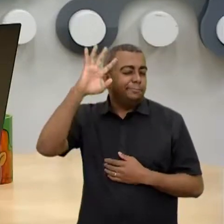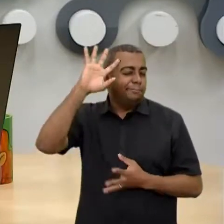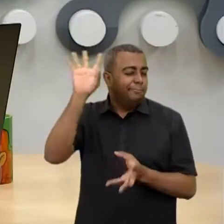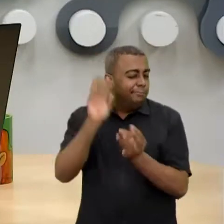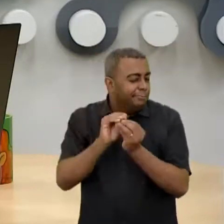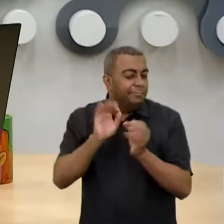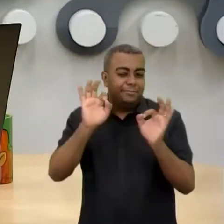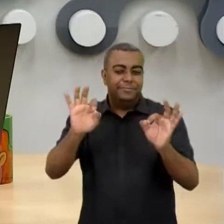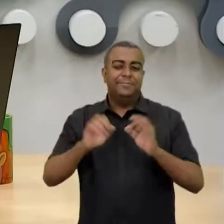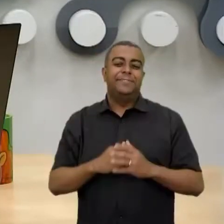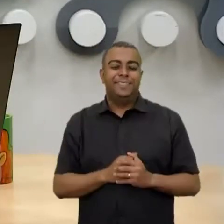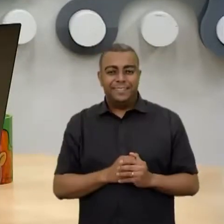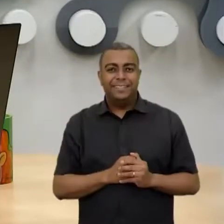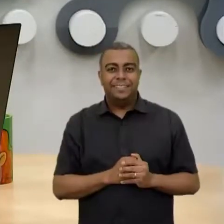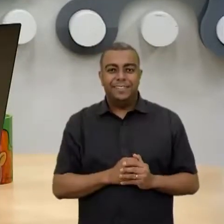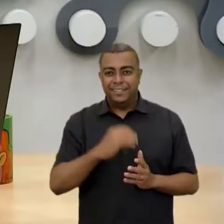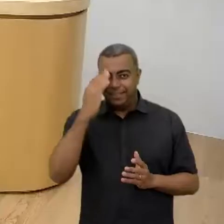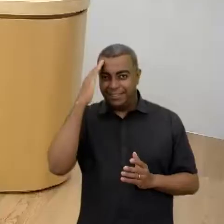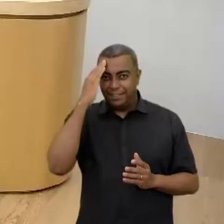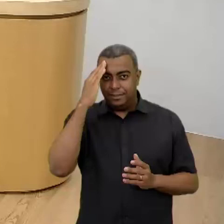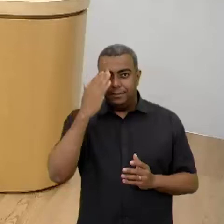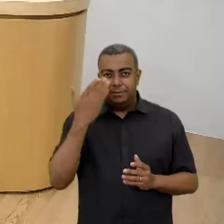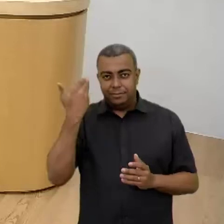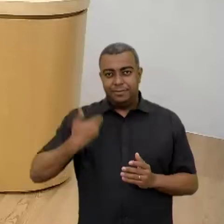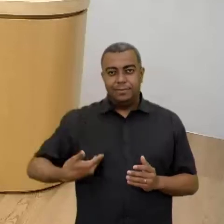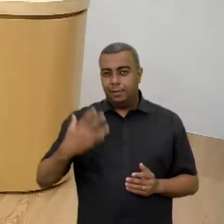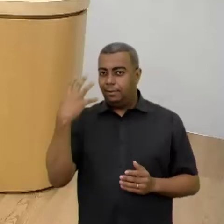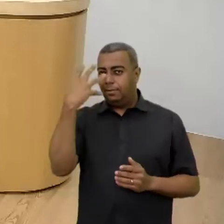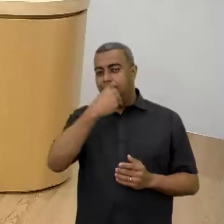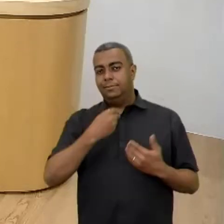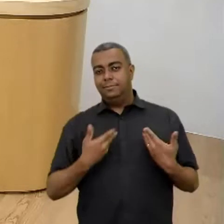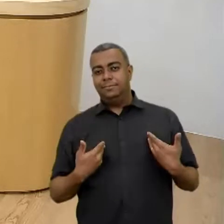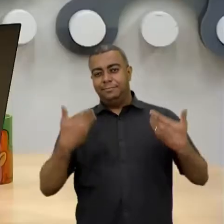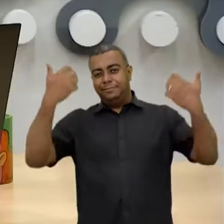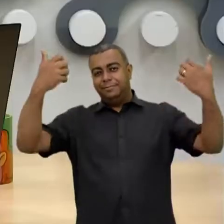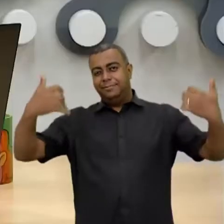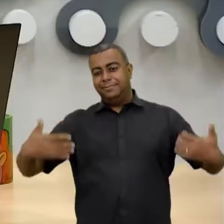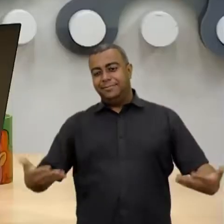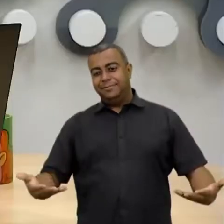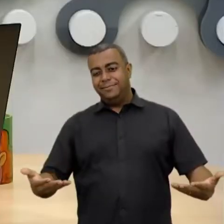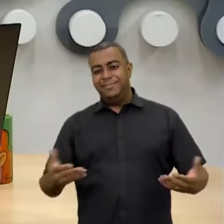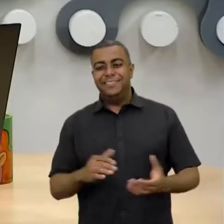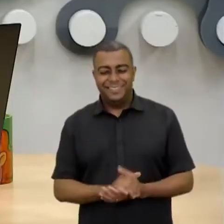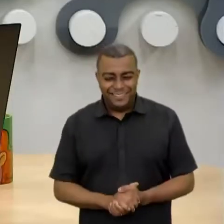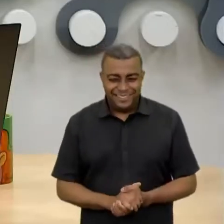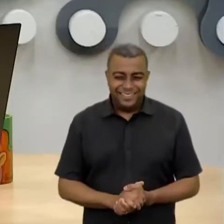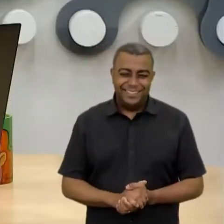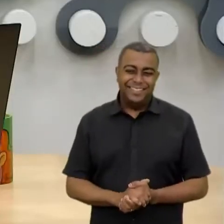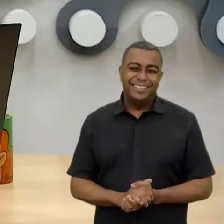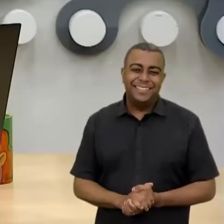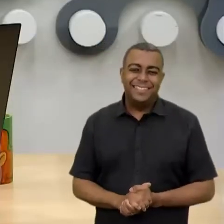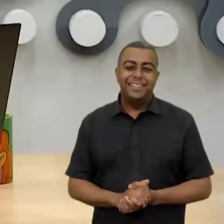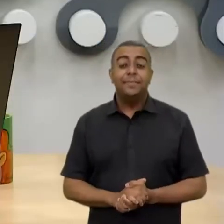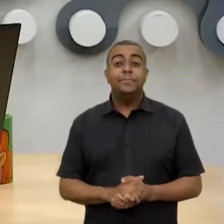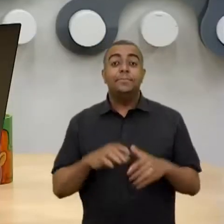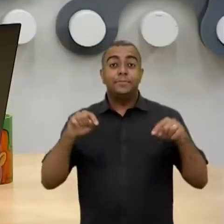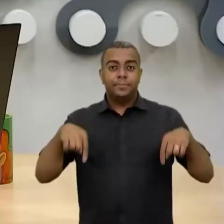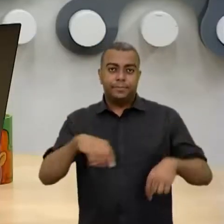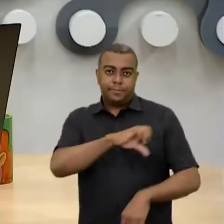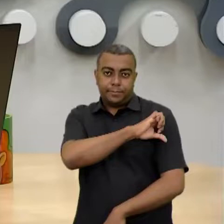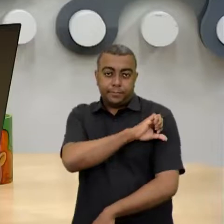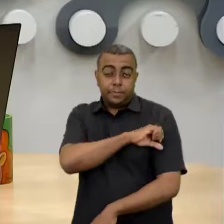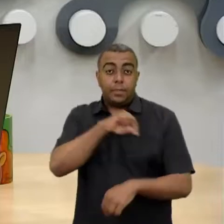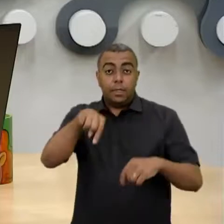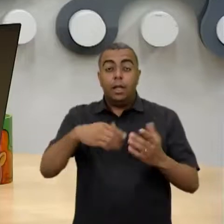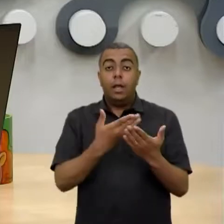ideia, tem uma ideia, né? da pessoa linda que está falando com eles. Olha isso, olha isso. Nono ano, essa aula é uma aula